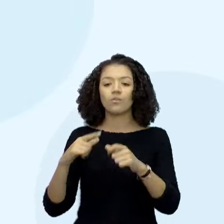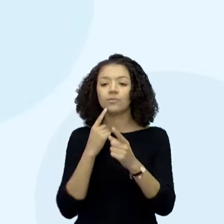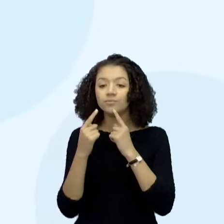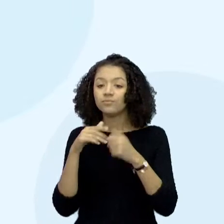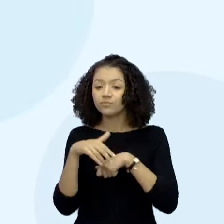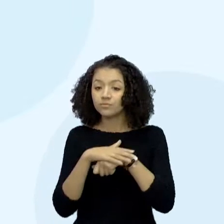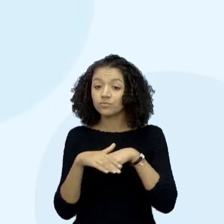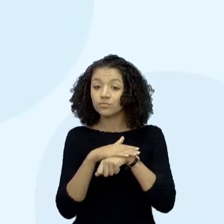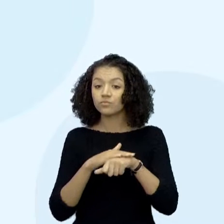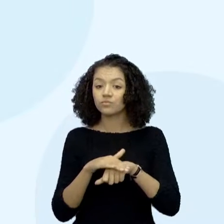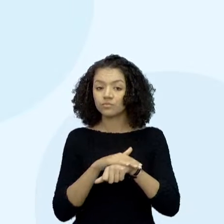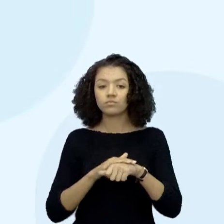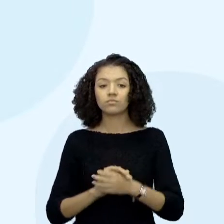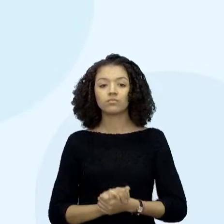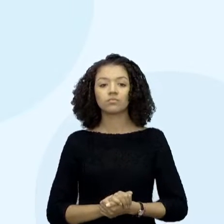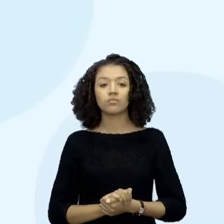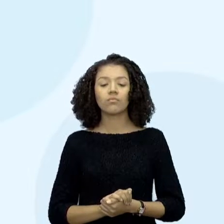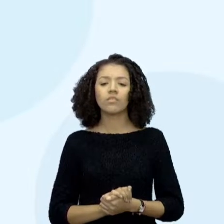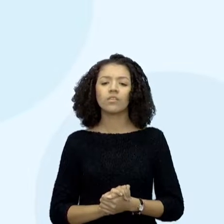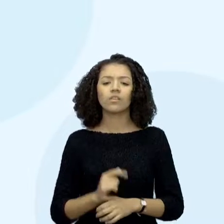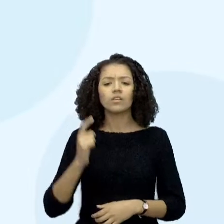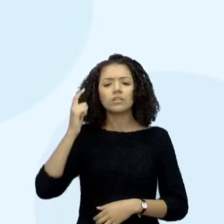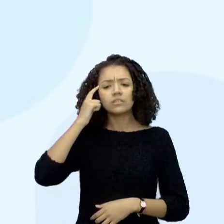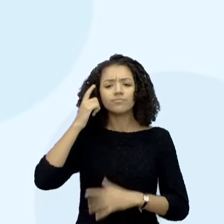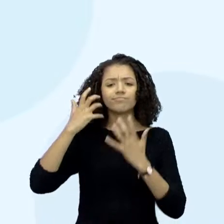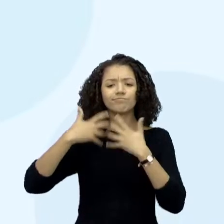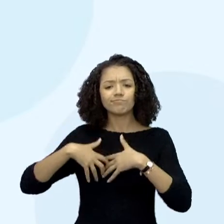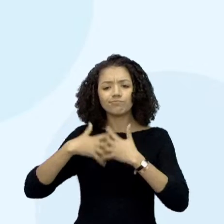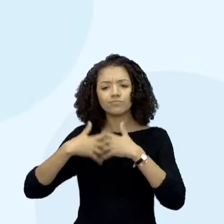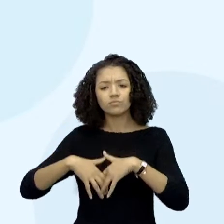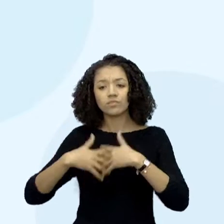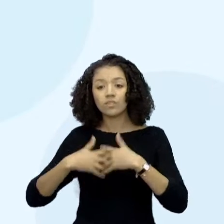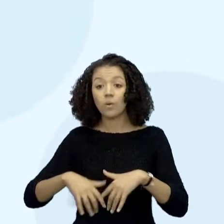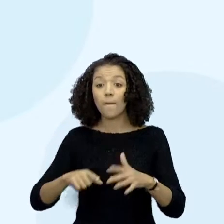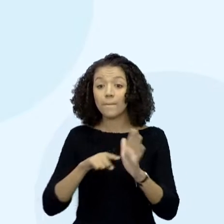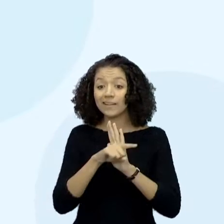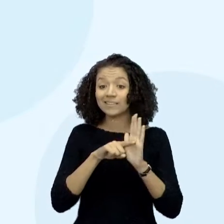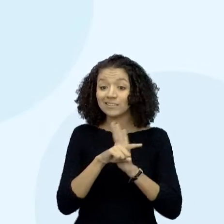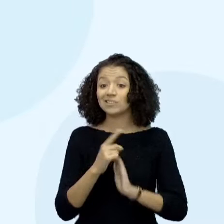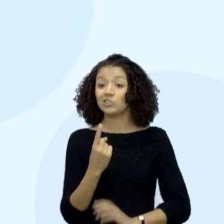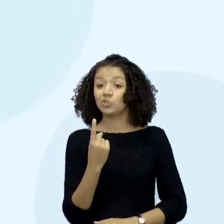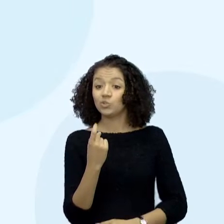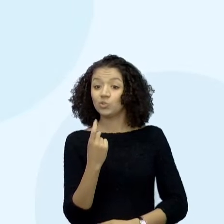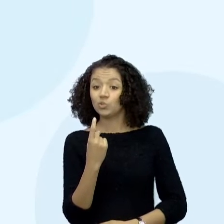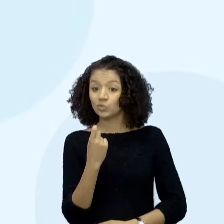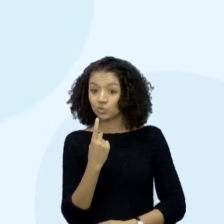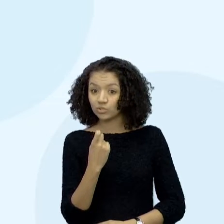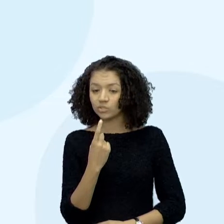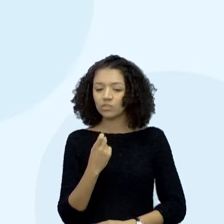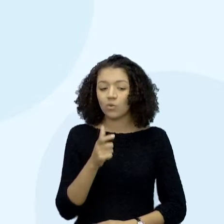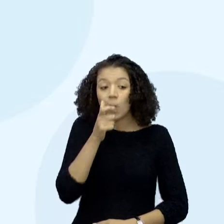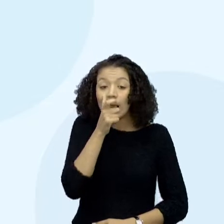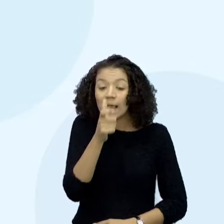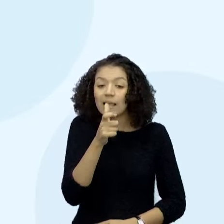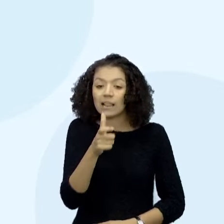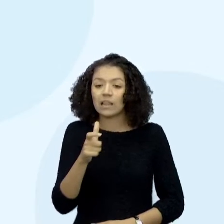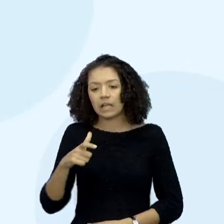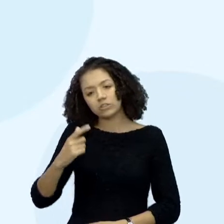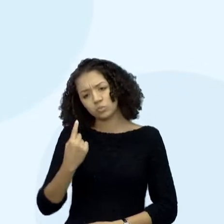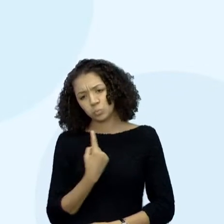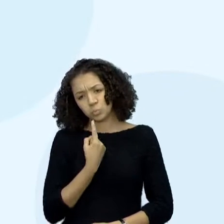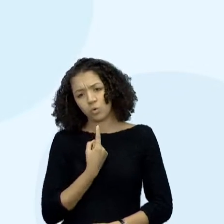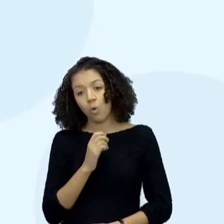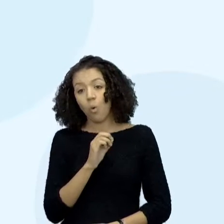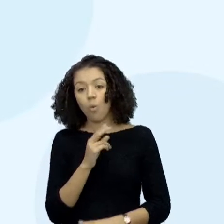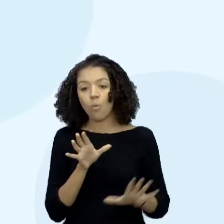são: como foi o processo de fazer pesquisas de forma autônoma, né, com temas de interesse individual e coletivo? E se